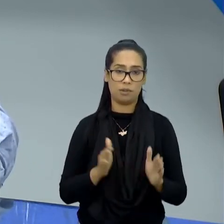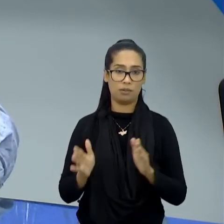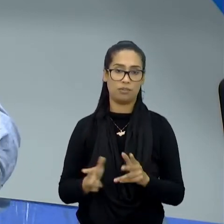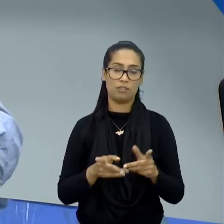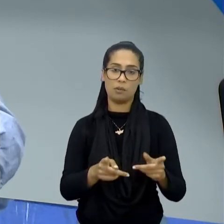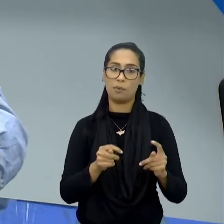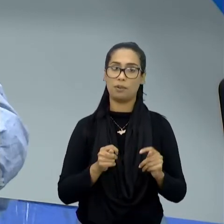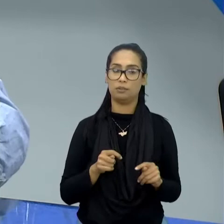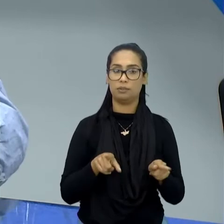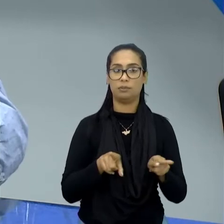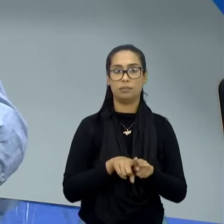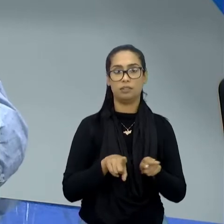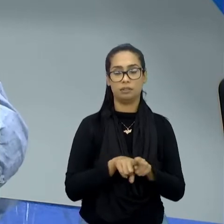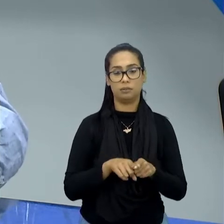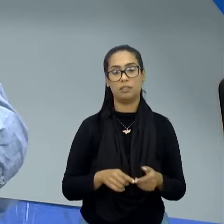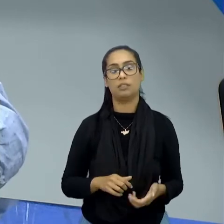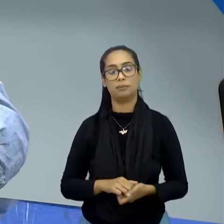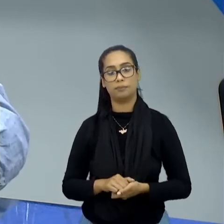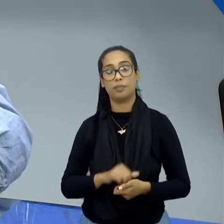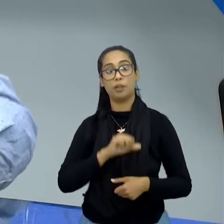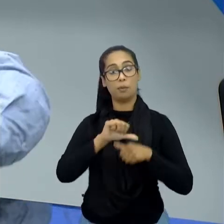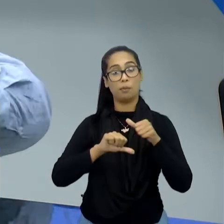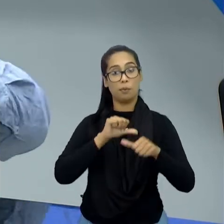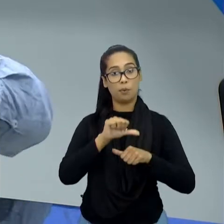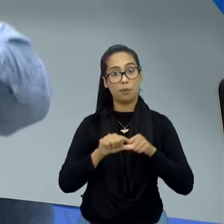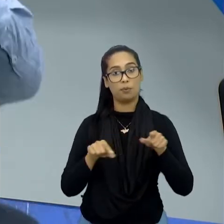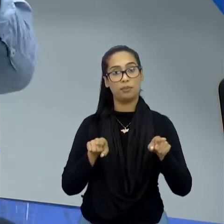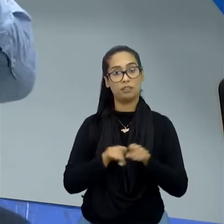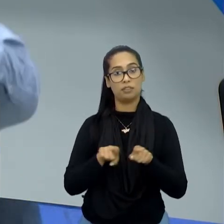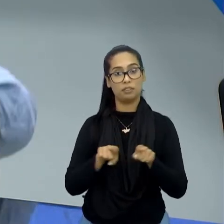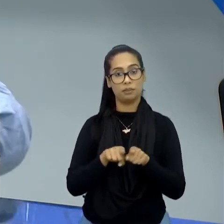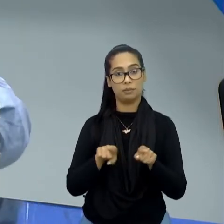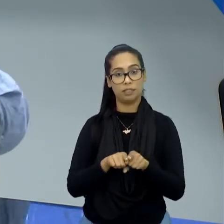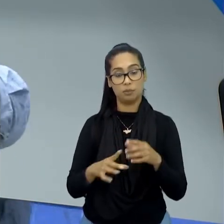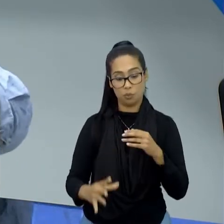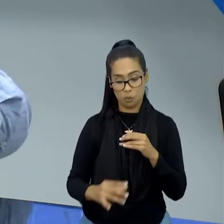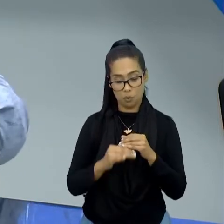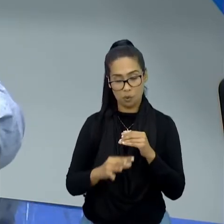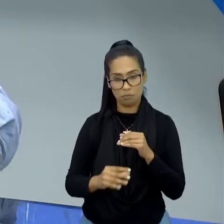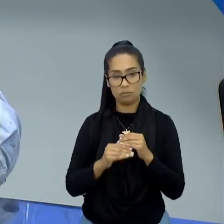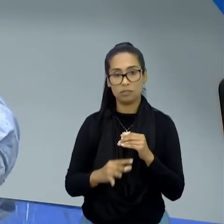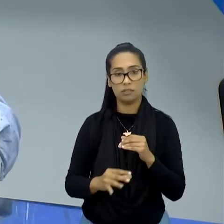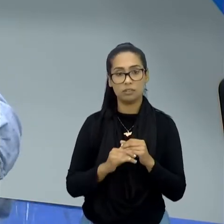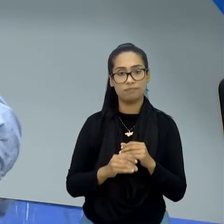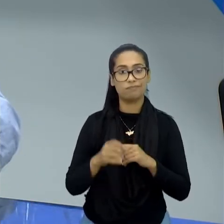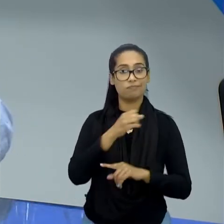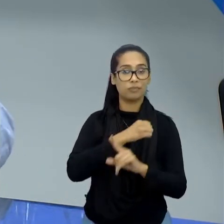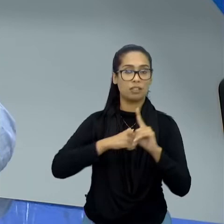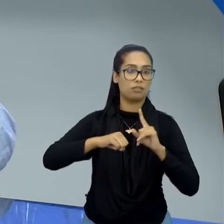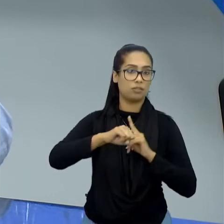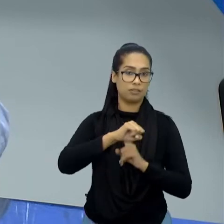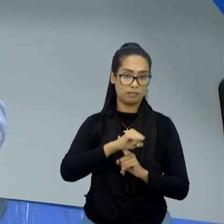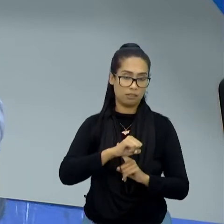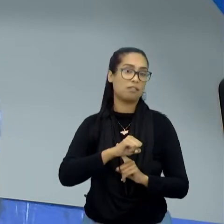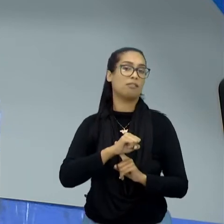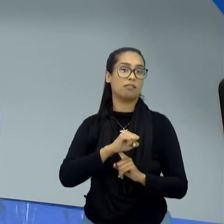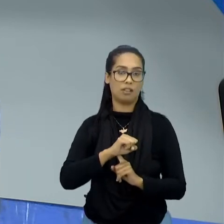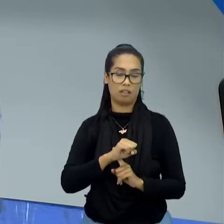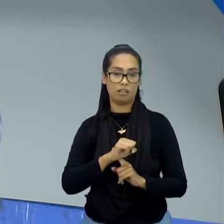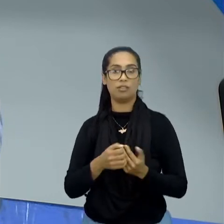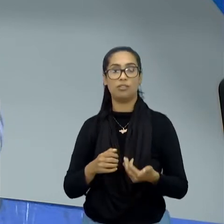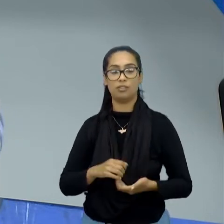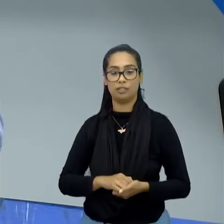econômica, há uma mudança muito forte na composição da sociedade